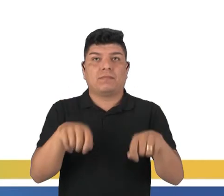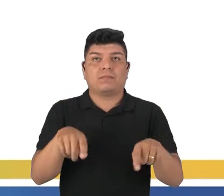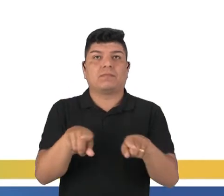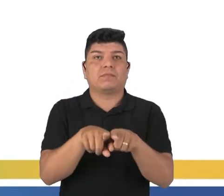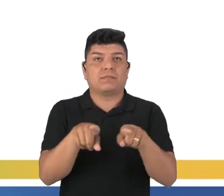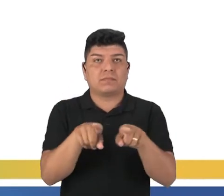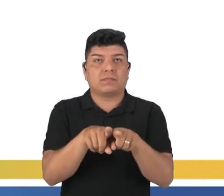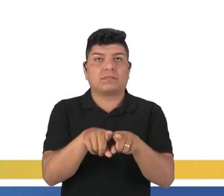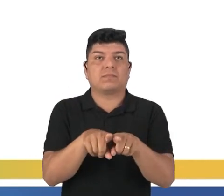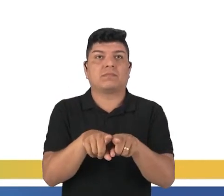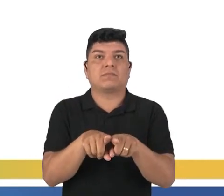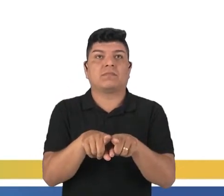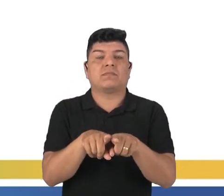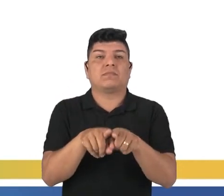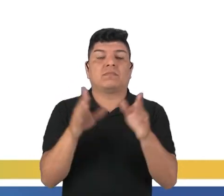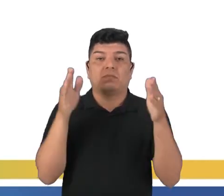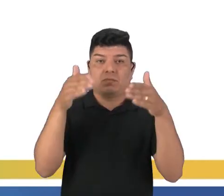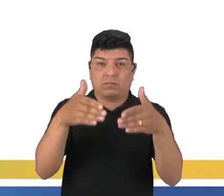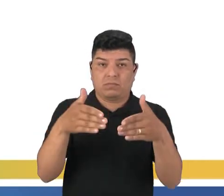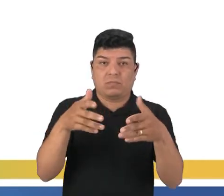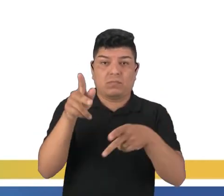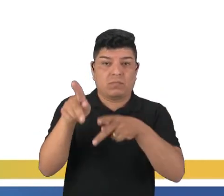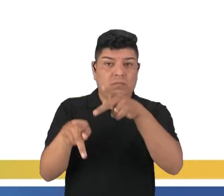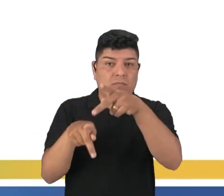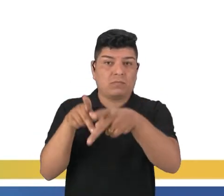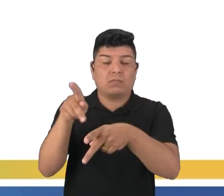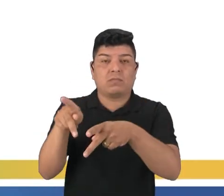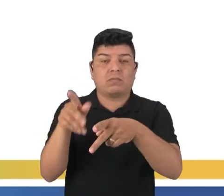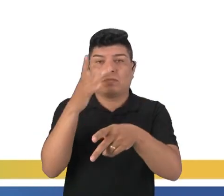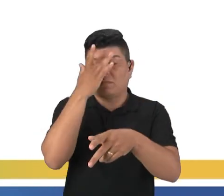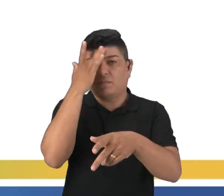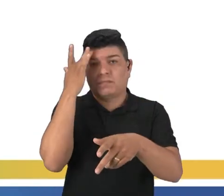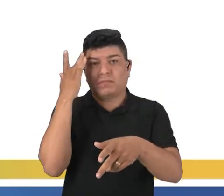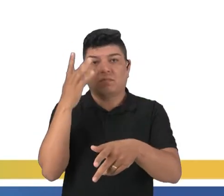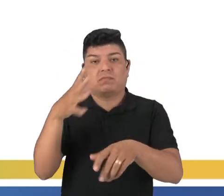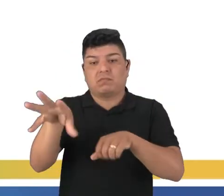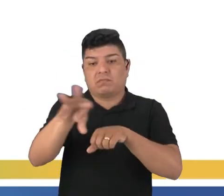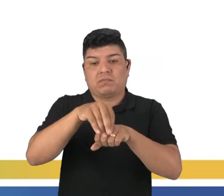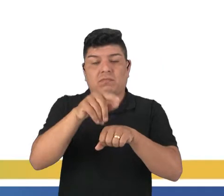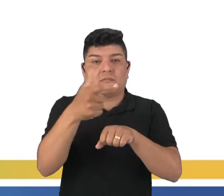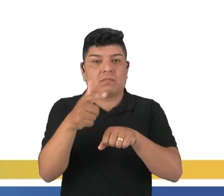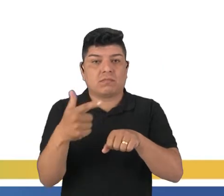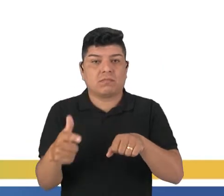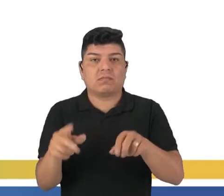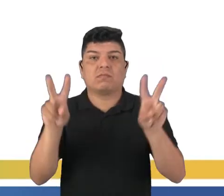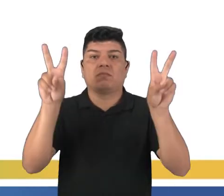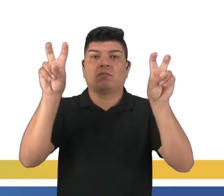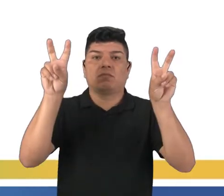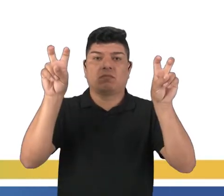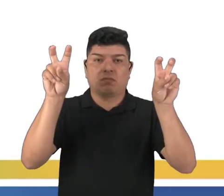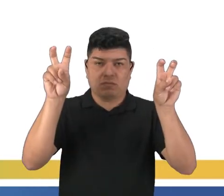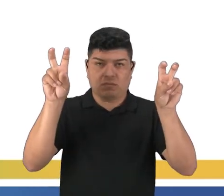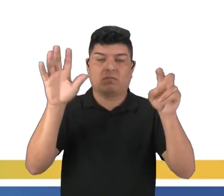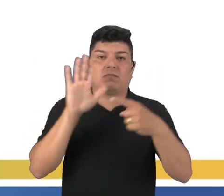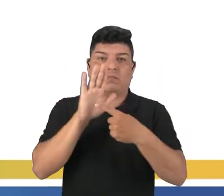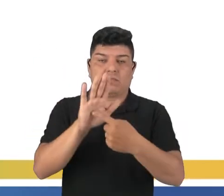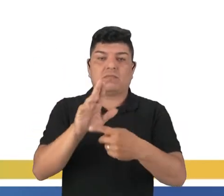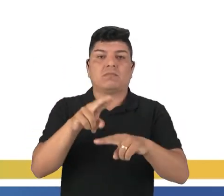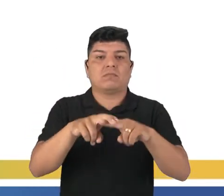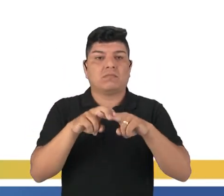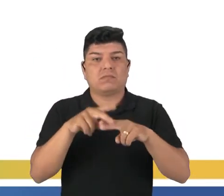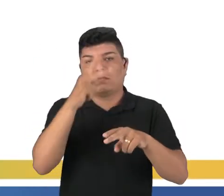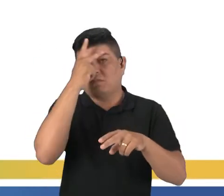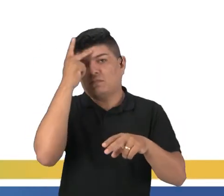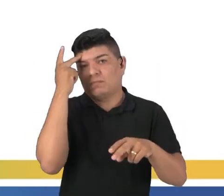ser também, tá? Dirigidos a um público amplo que pode não ter conhecimento prévio sobre o tema a ser tratado, tá bom? Então as